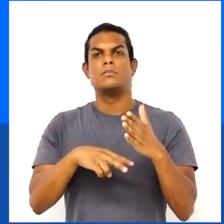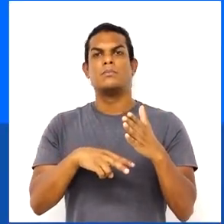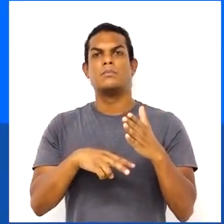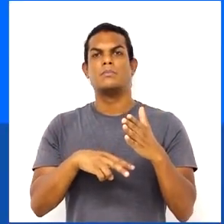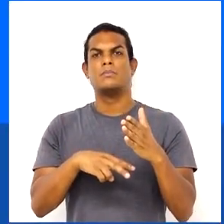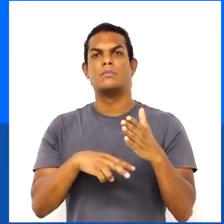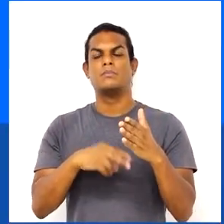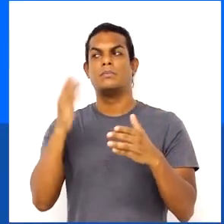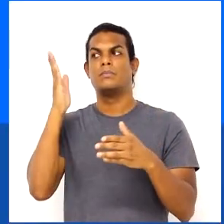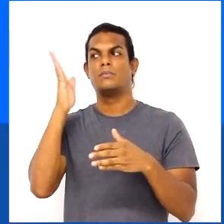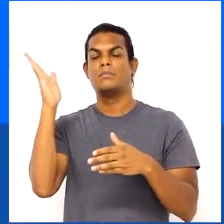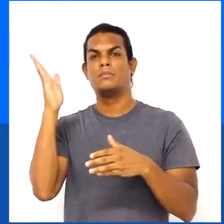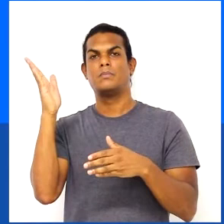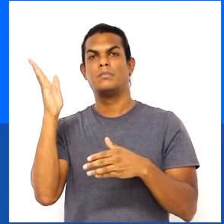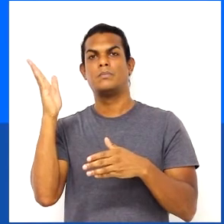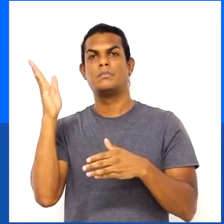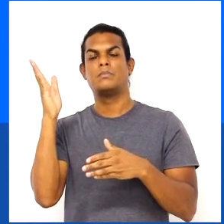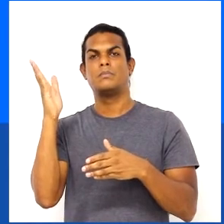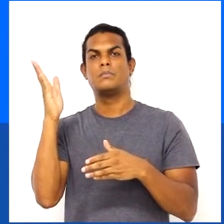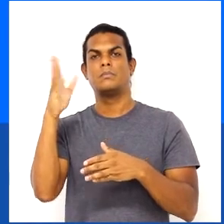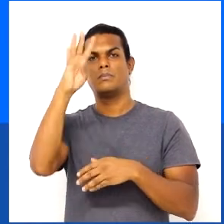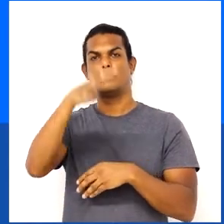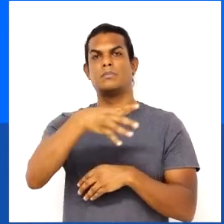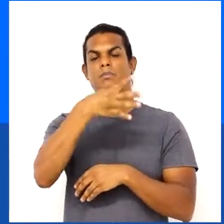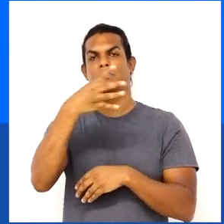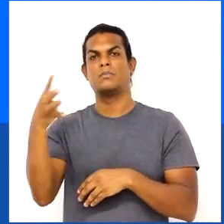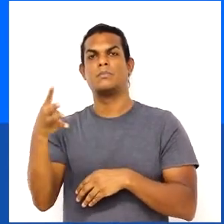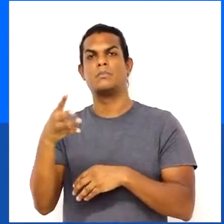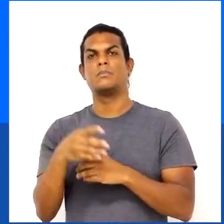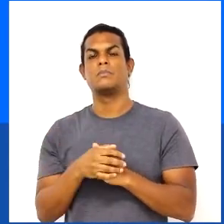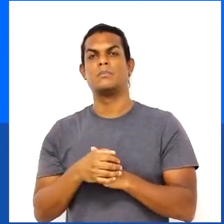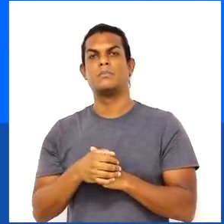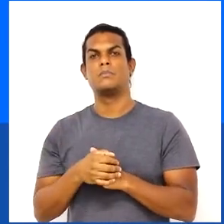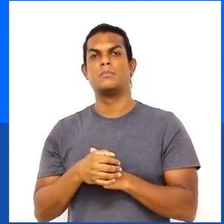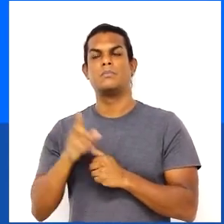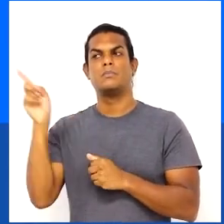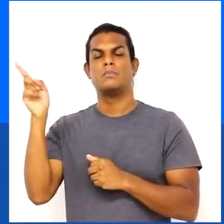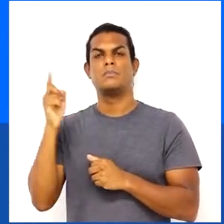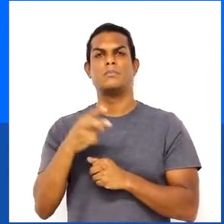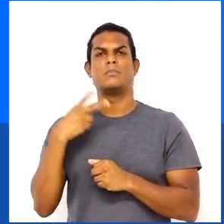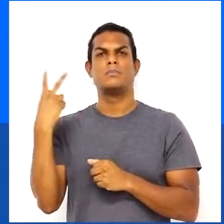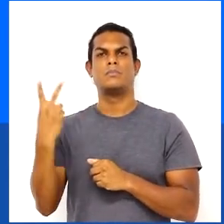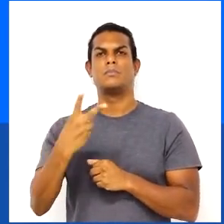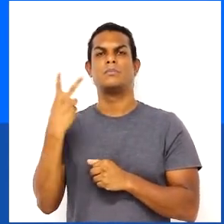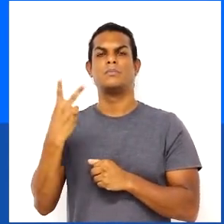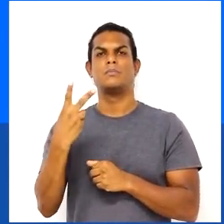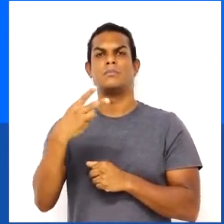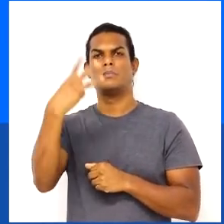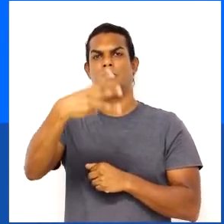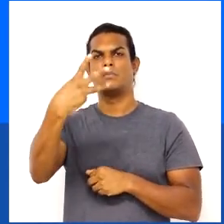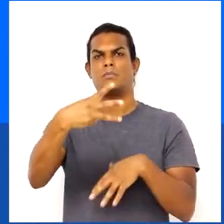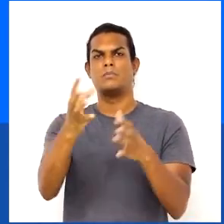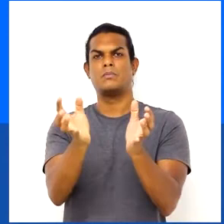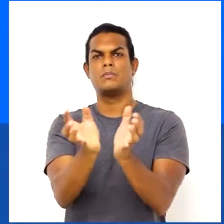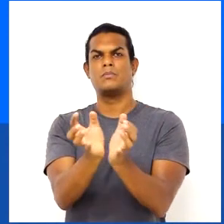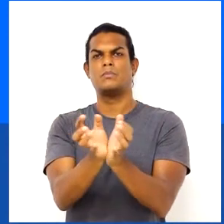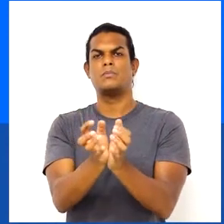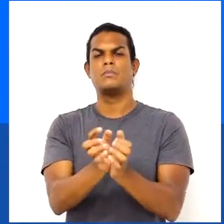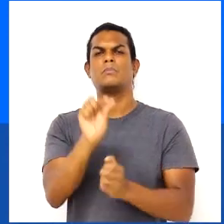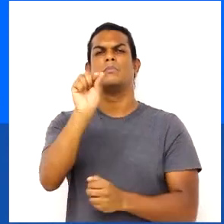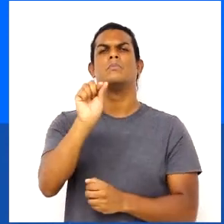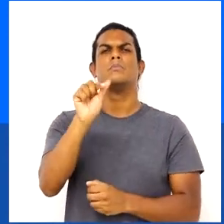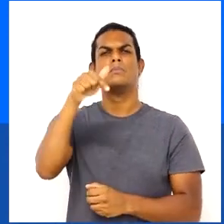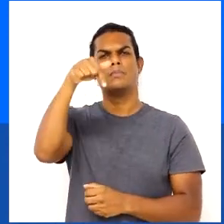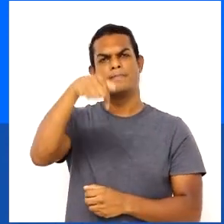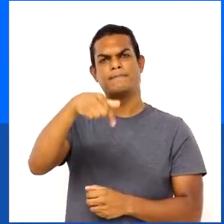destaque, na tabela de distribuição de frequência, esses valores do terceiro grupo. O que é